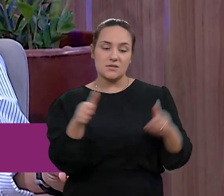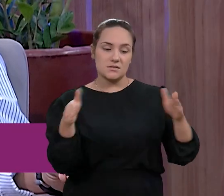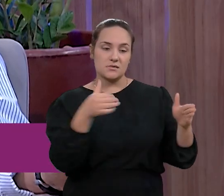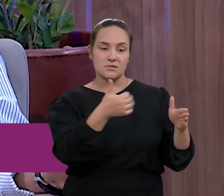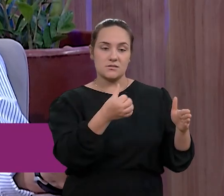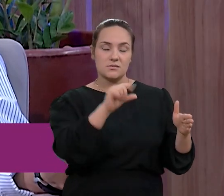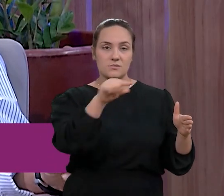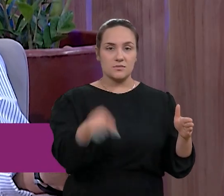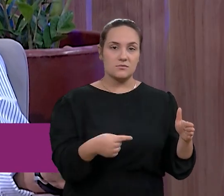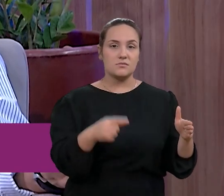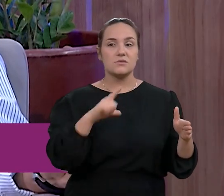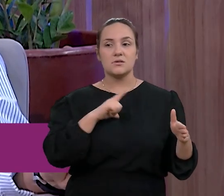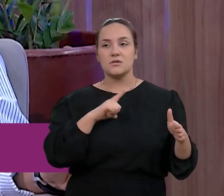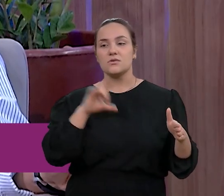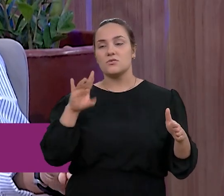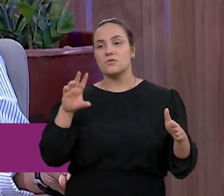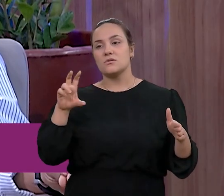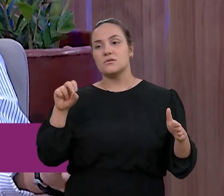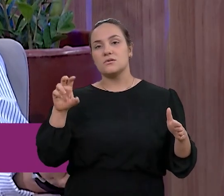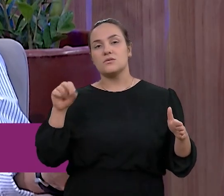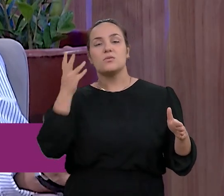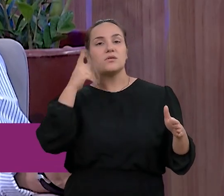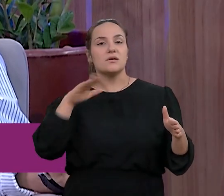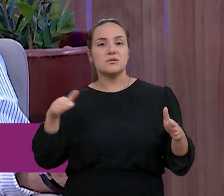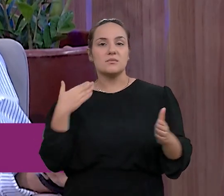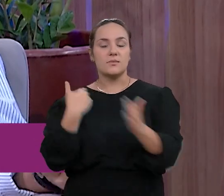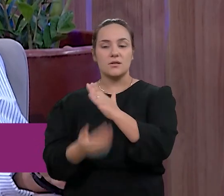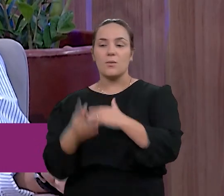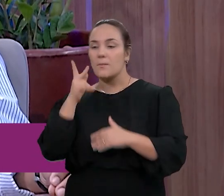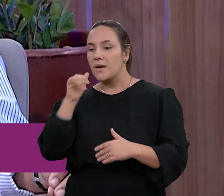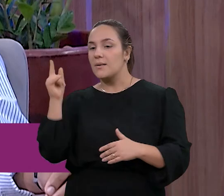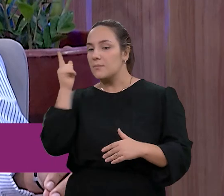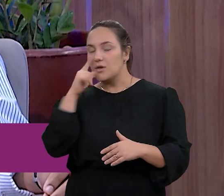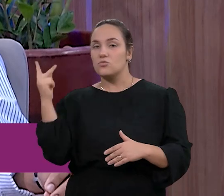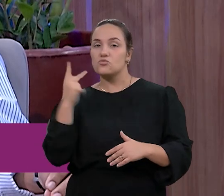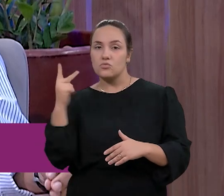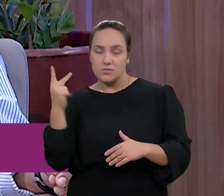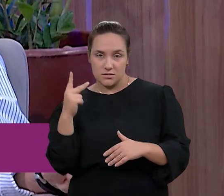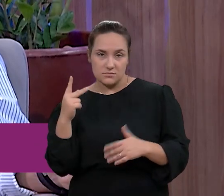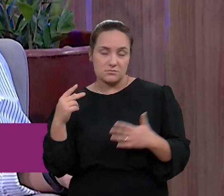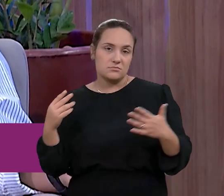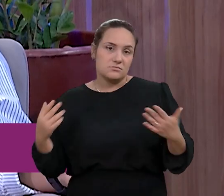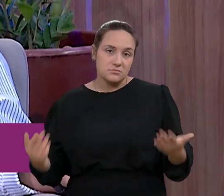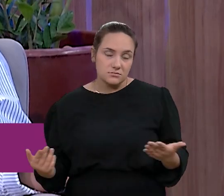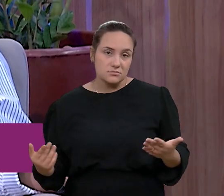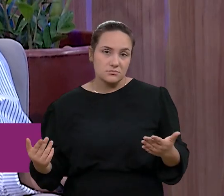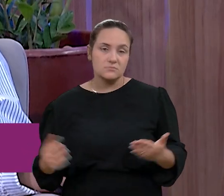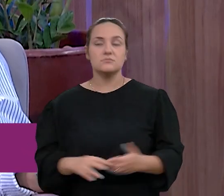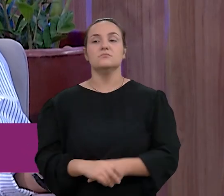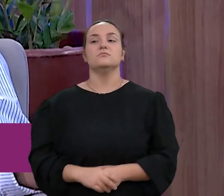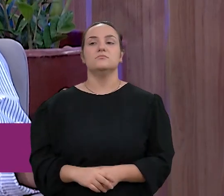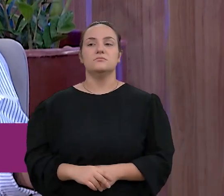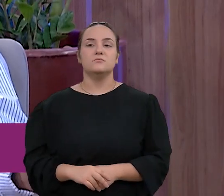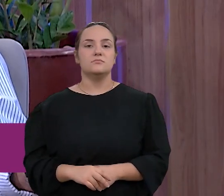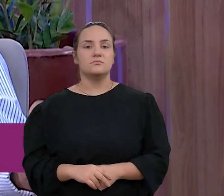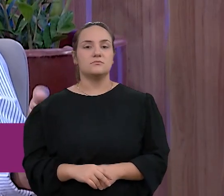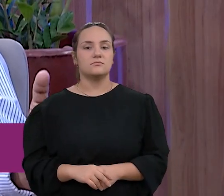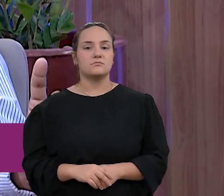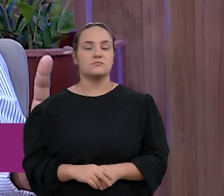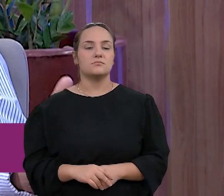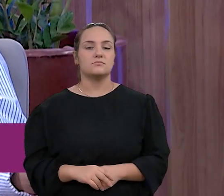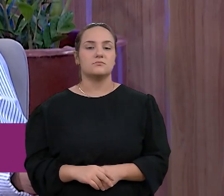dessas apenas 50 crianças perderam pai e mãe simultaneamente então nós podemos dizer que para